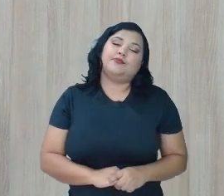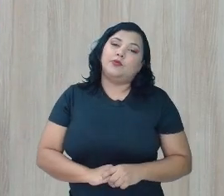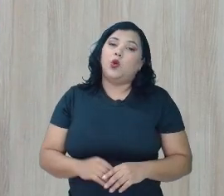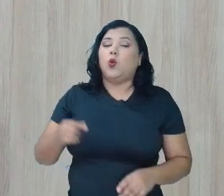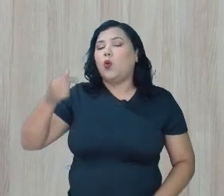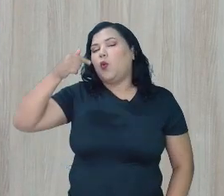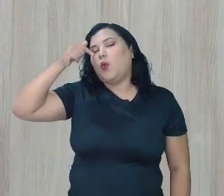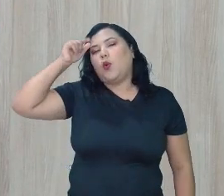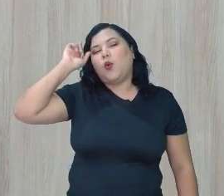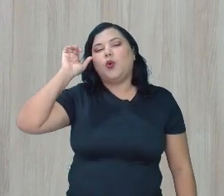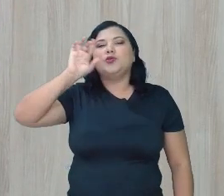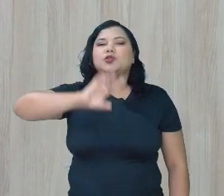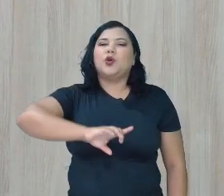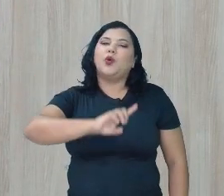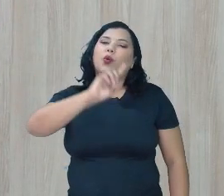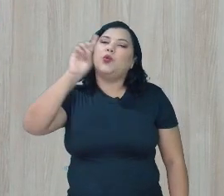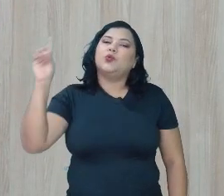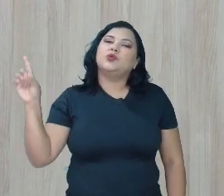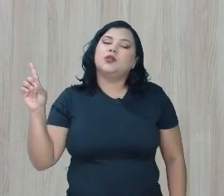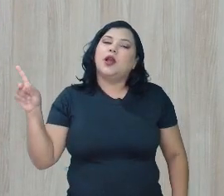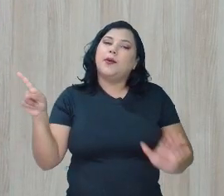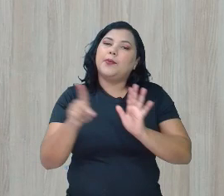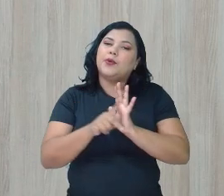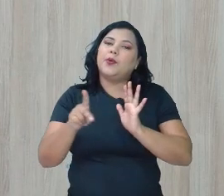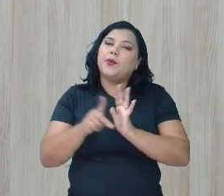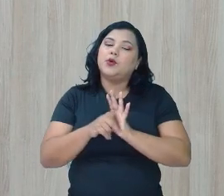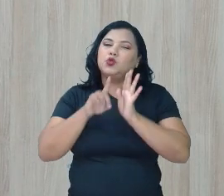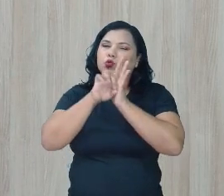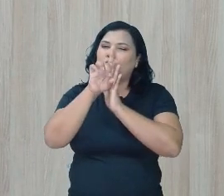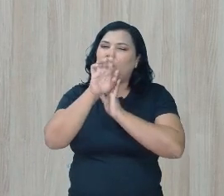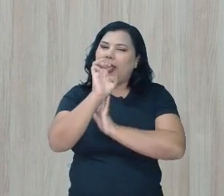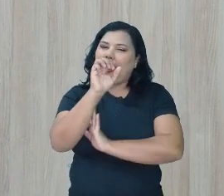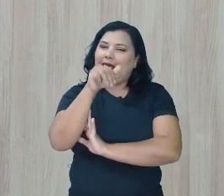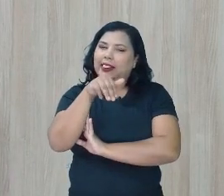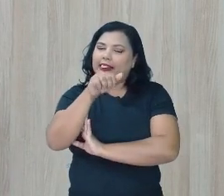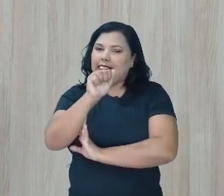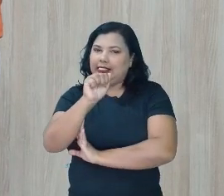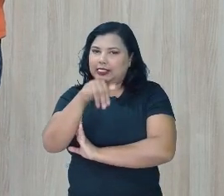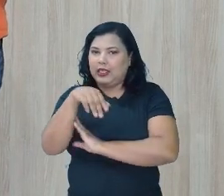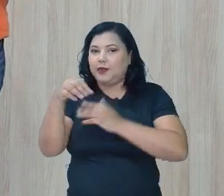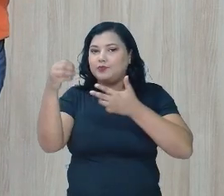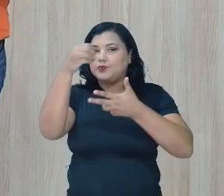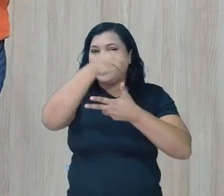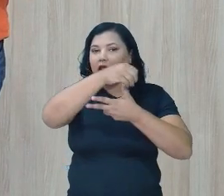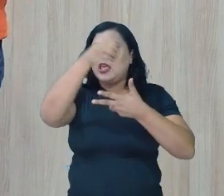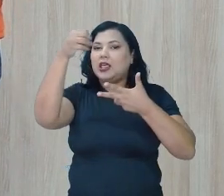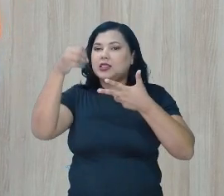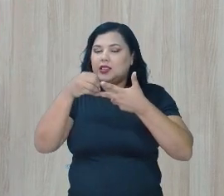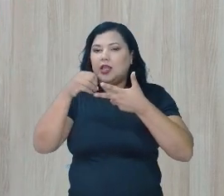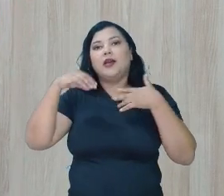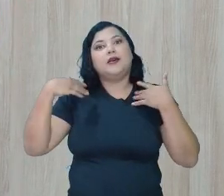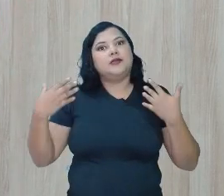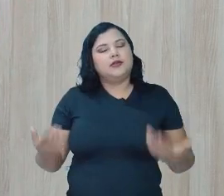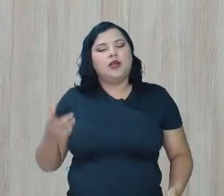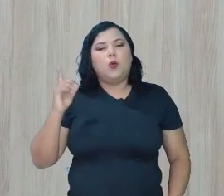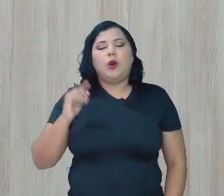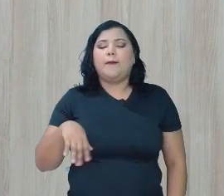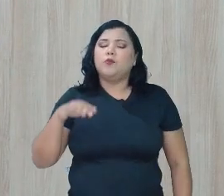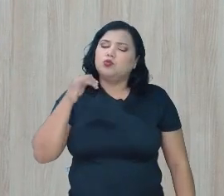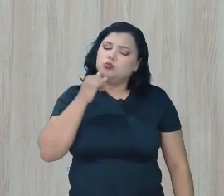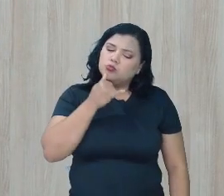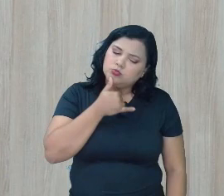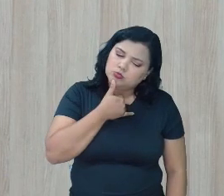ontem foi o dia, não é, do exame do ensino médio, que é o Enem, e aí é tão